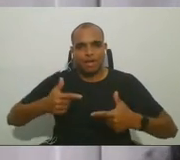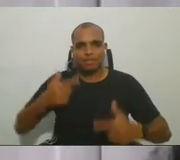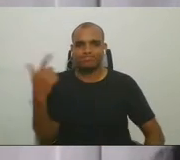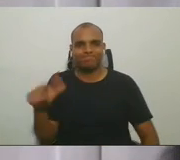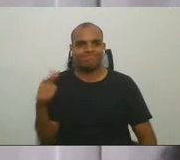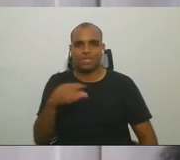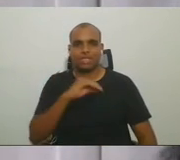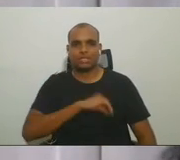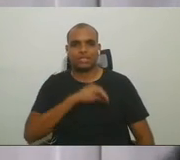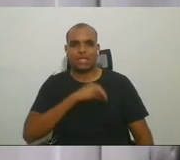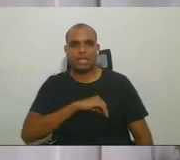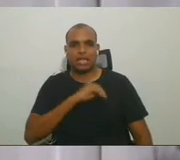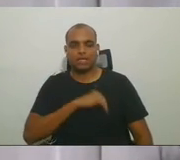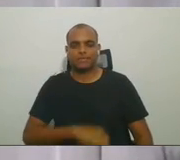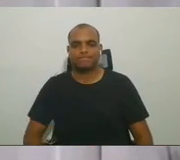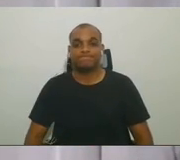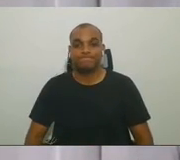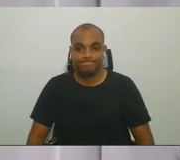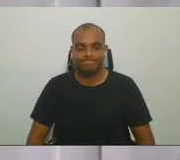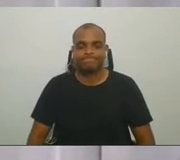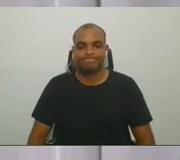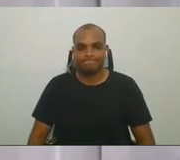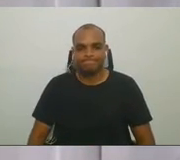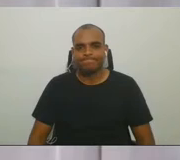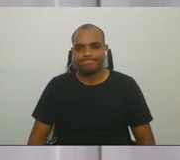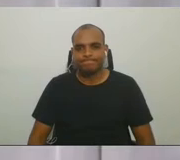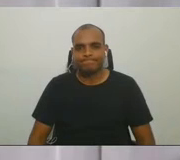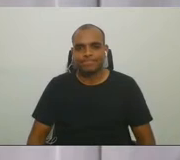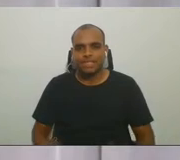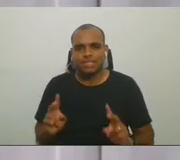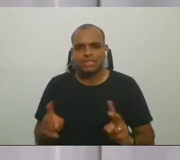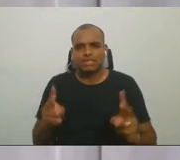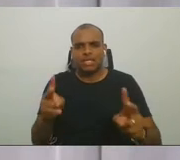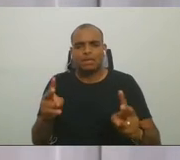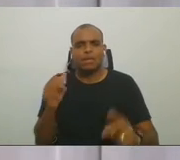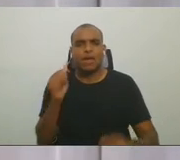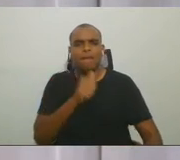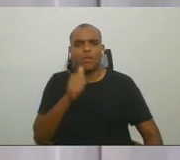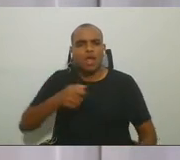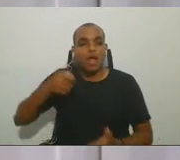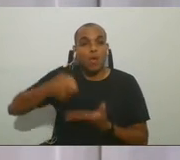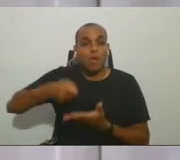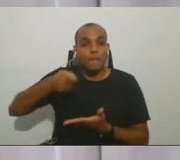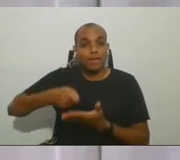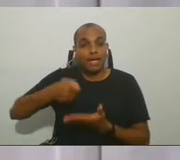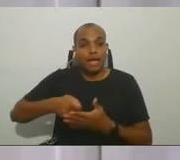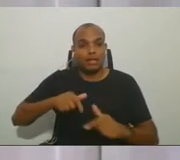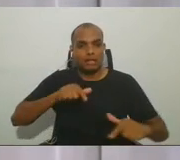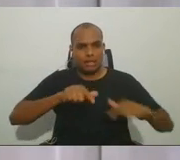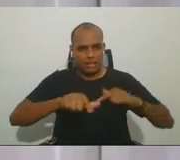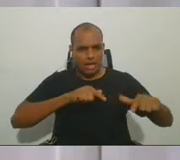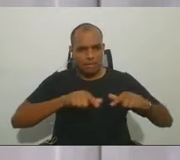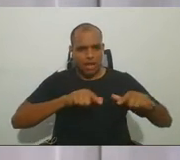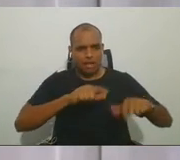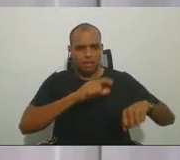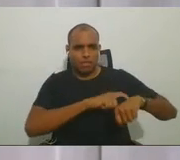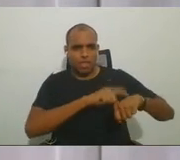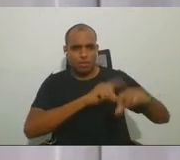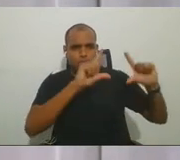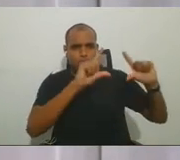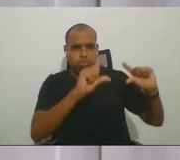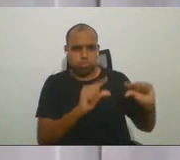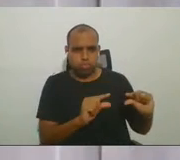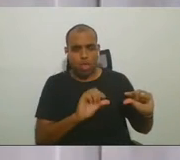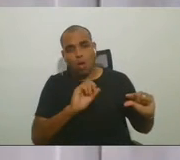remunerado. Com frequência, se vêm forçadas a reduzir a sua jornada de trabalho ou renunciar ao